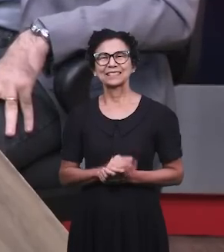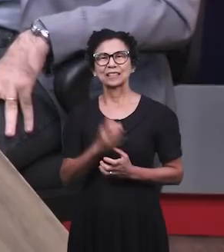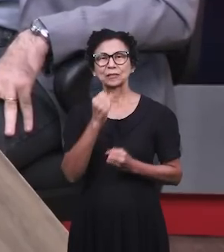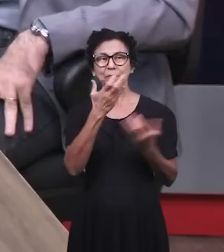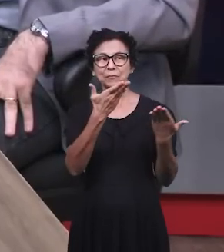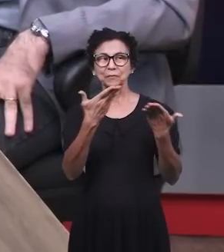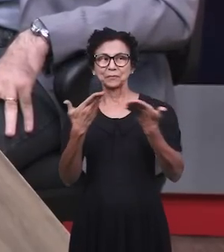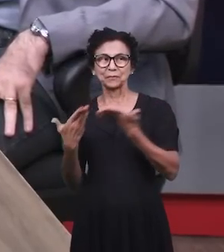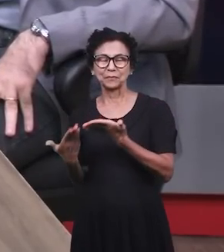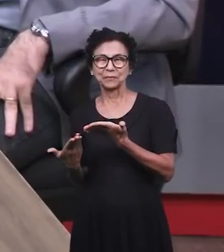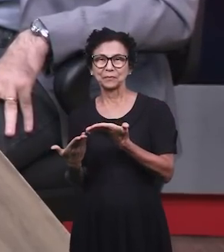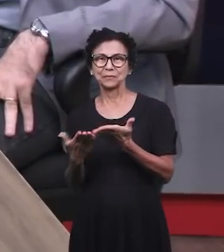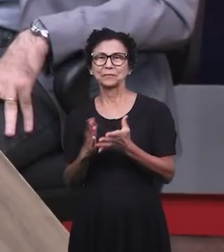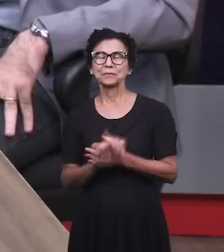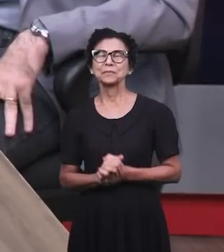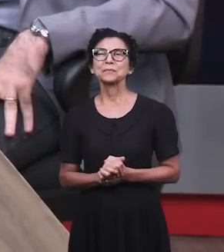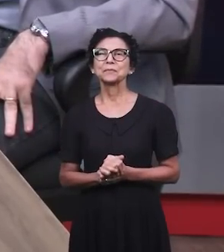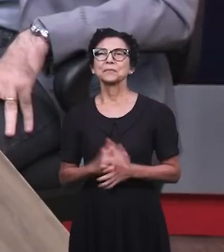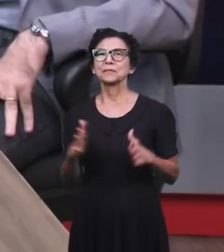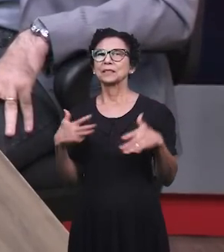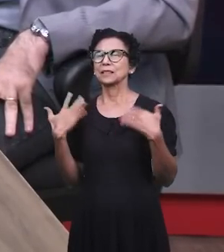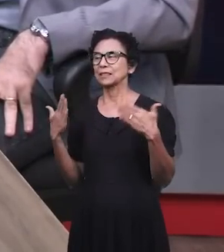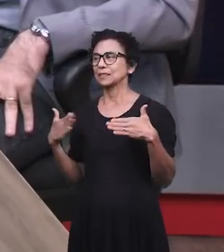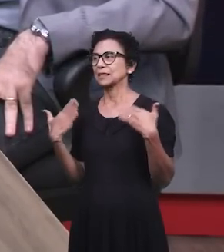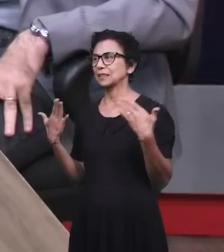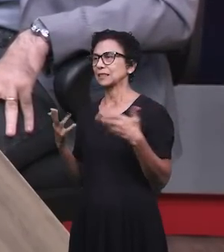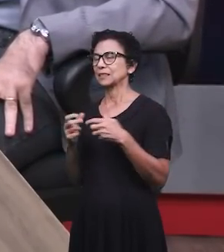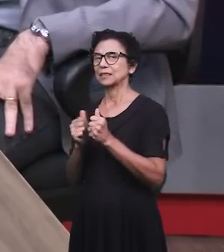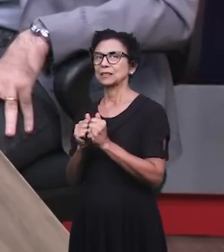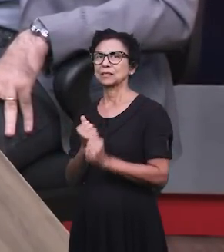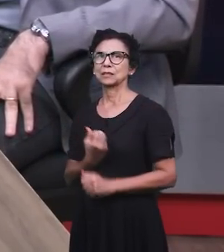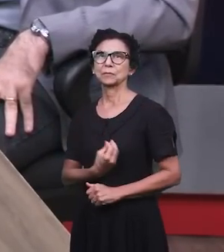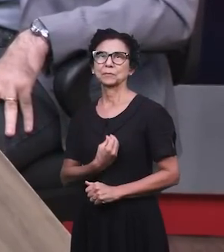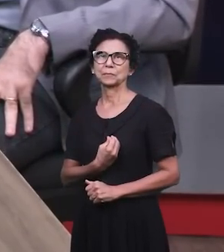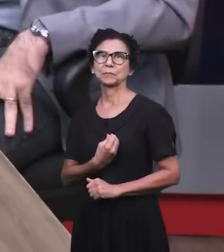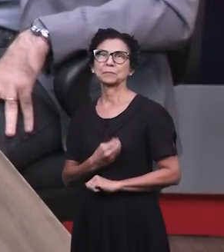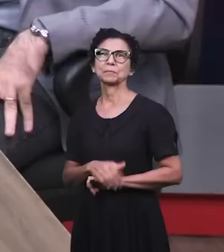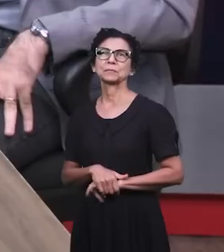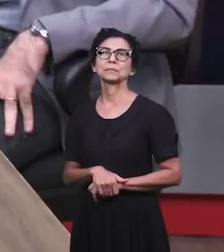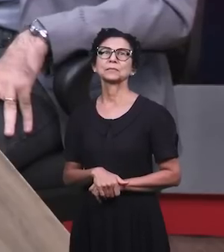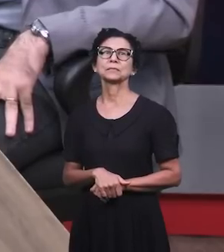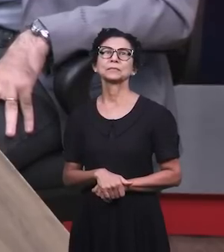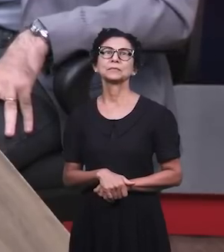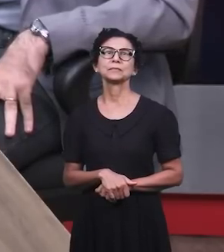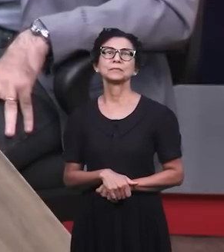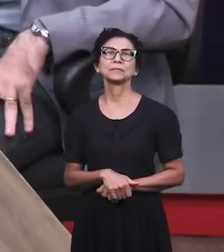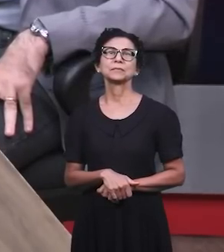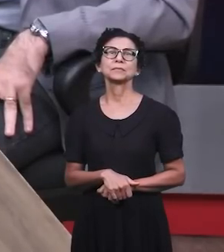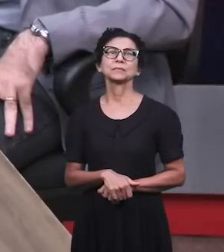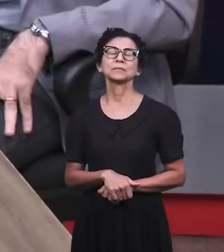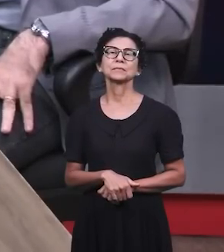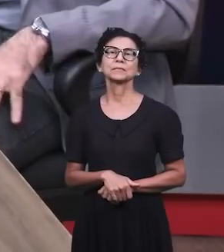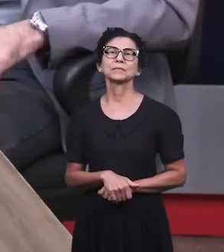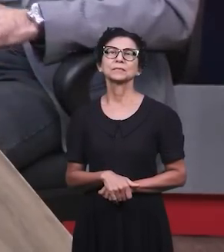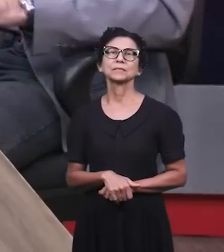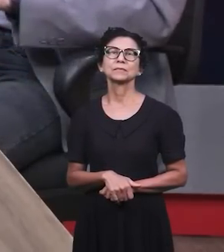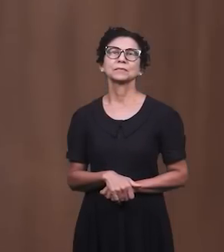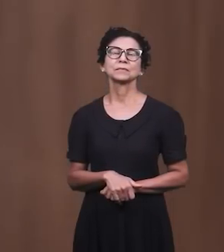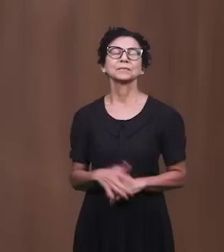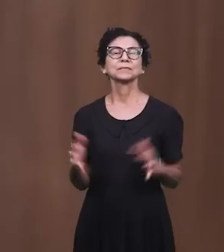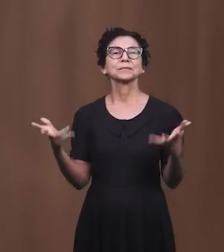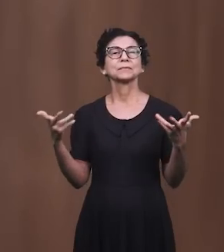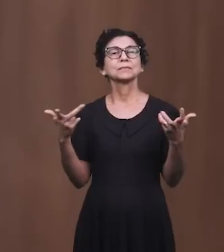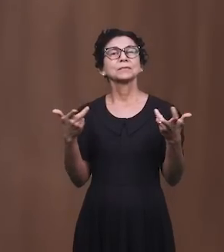até a próxima. Grande alegria estar sempre aí com os irmãos, poder participar, contribuir. É uma grande bênção para nós.